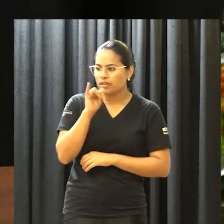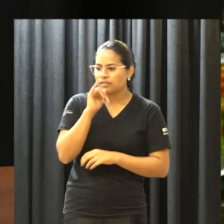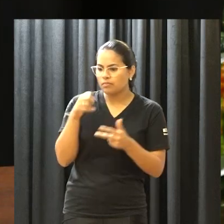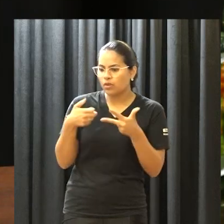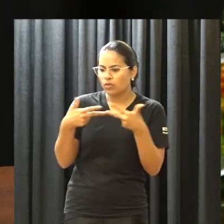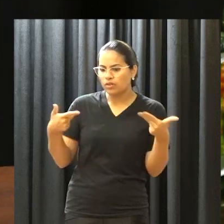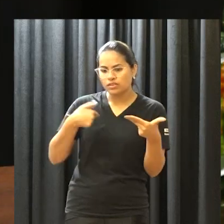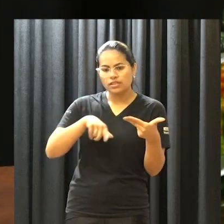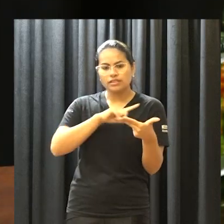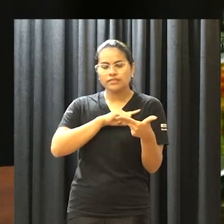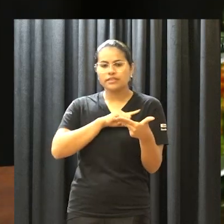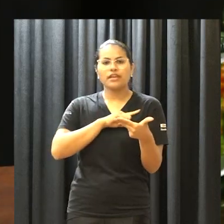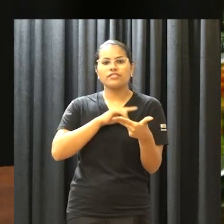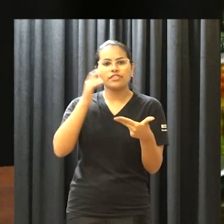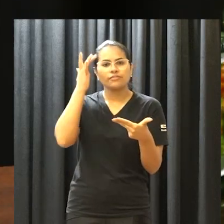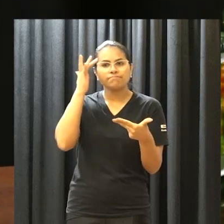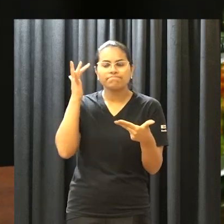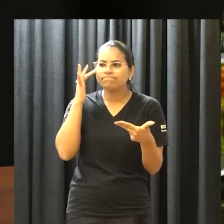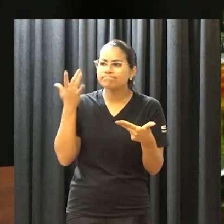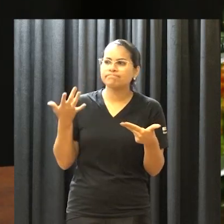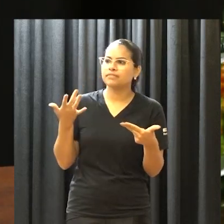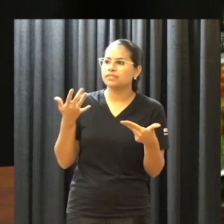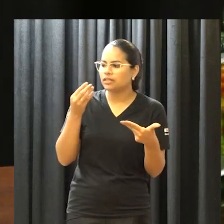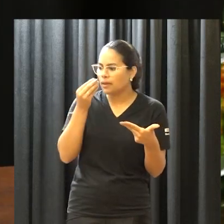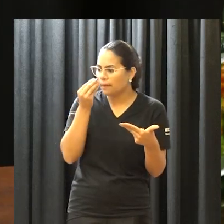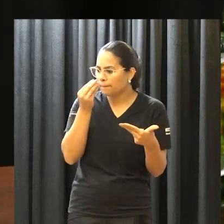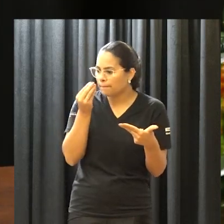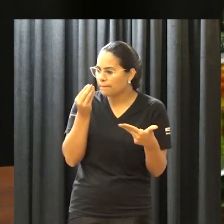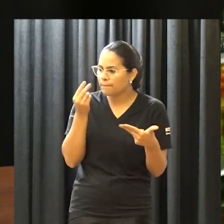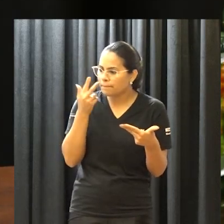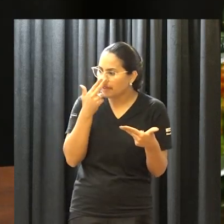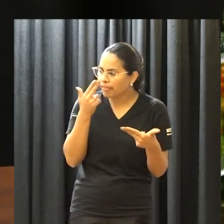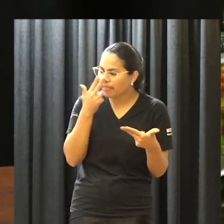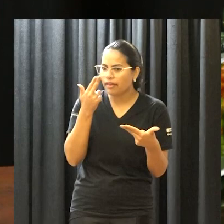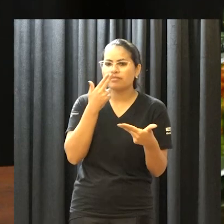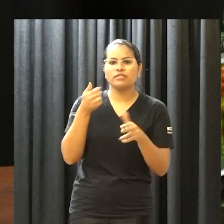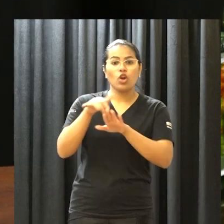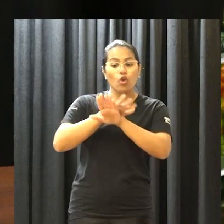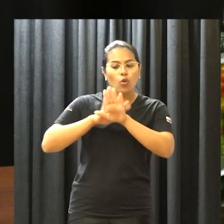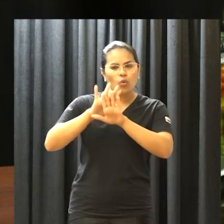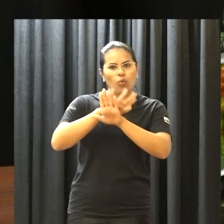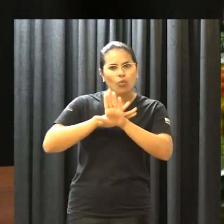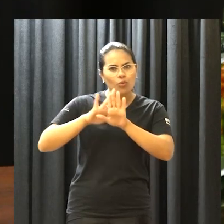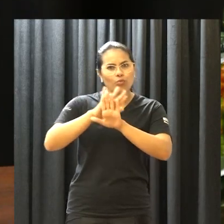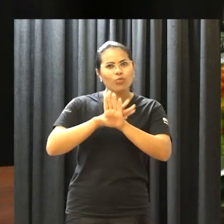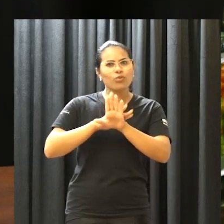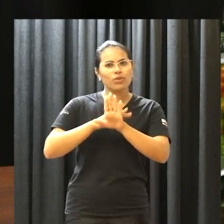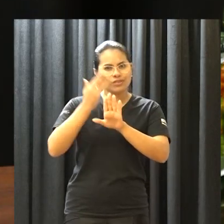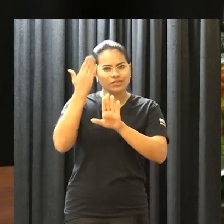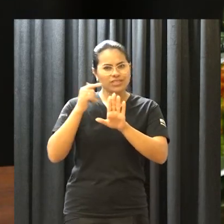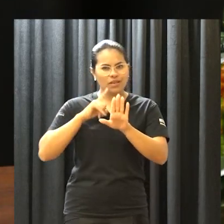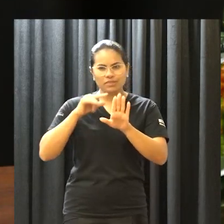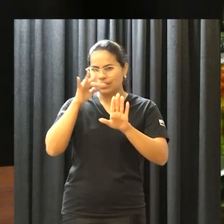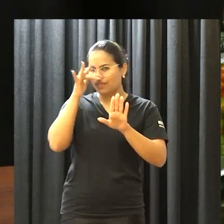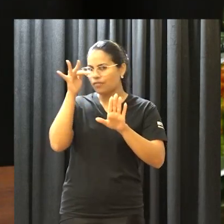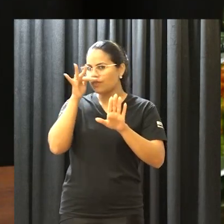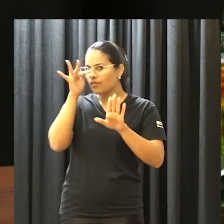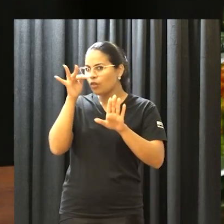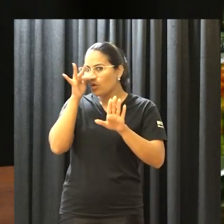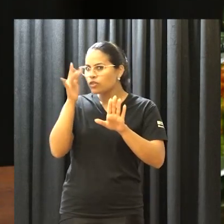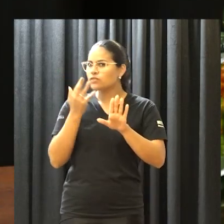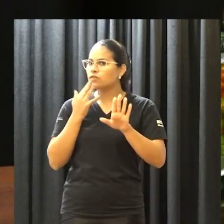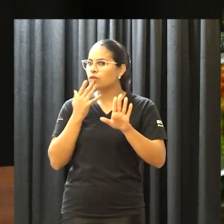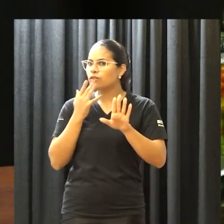é sei lá, essas imagens têm um fundo aí em que aparecem alguns ramos de folhas coloridas, né? E a imagem